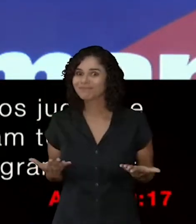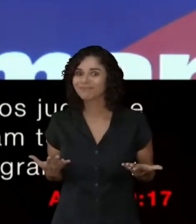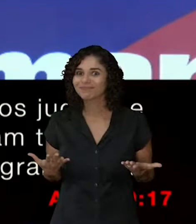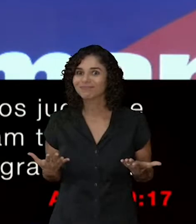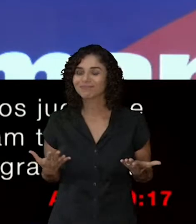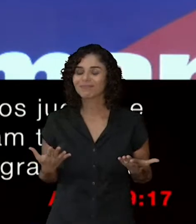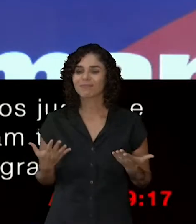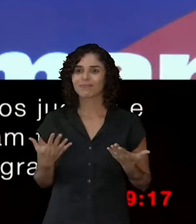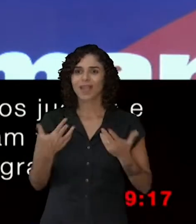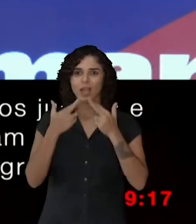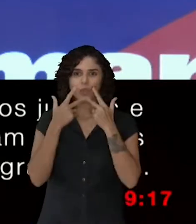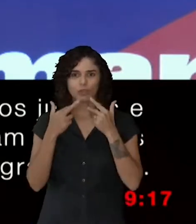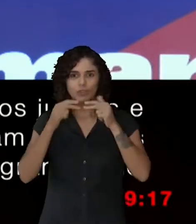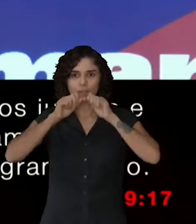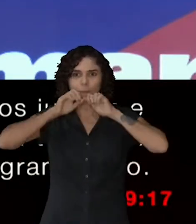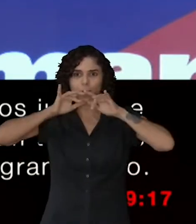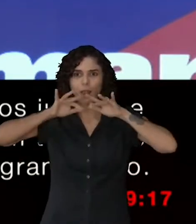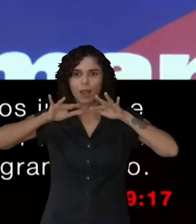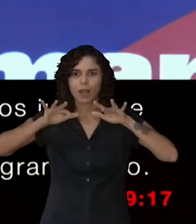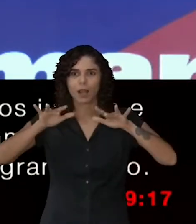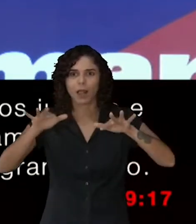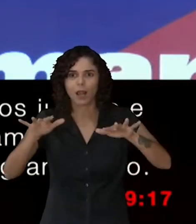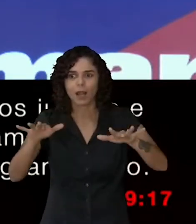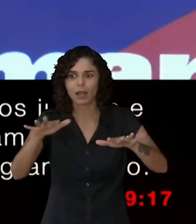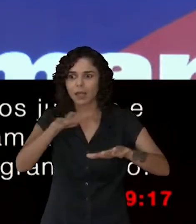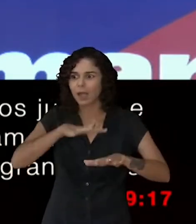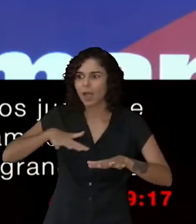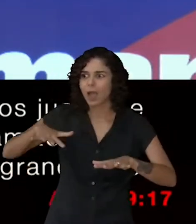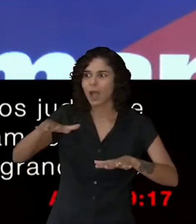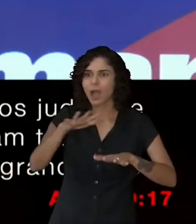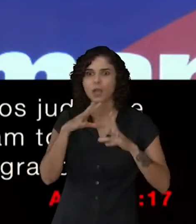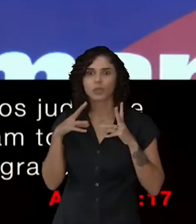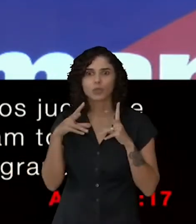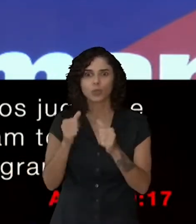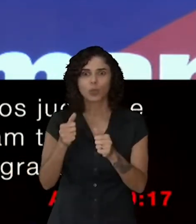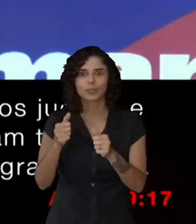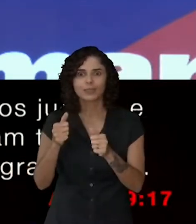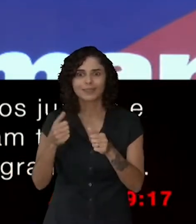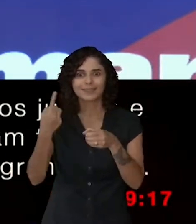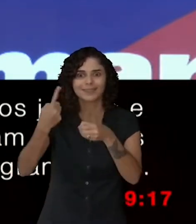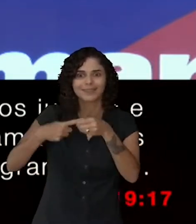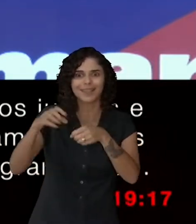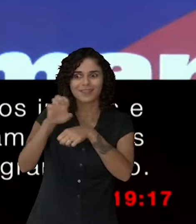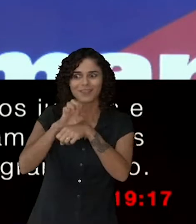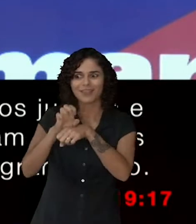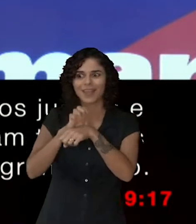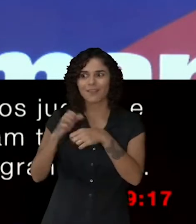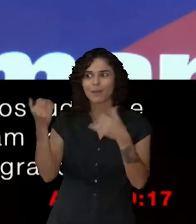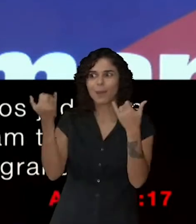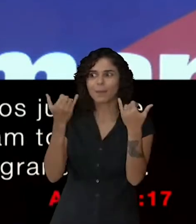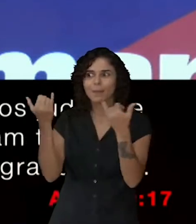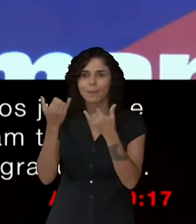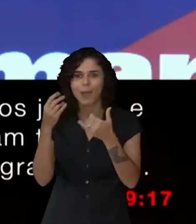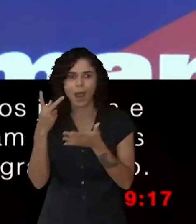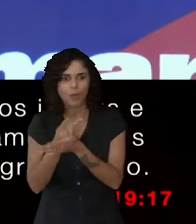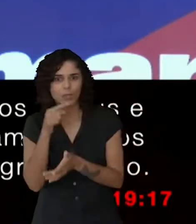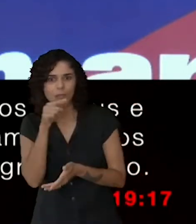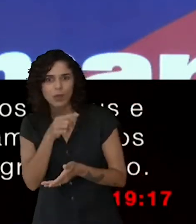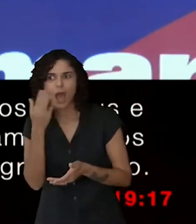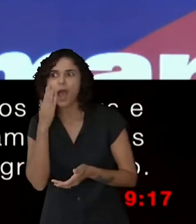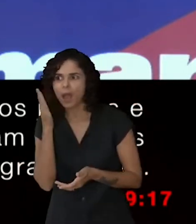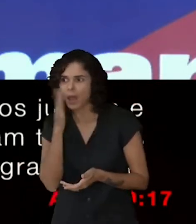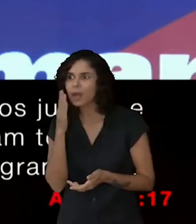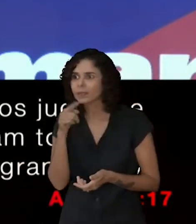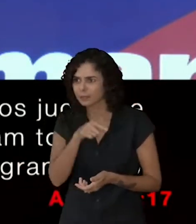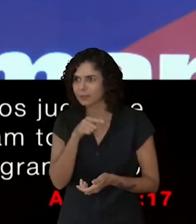do ocorrido se espalhou rapidamente por toda a cidade de Éfeso, tanto entre judeus como entre gregos.